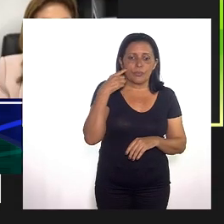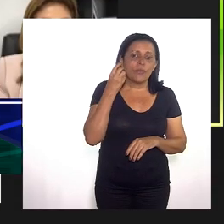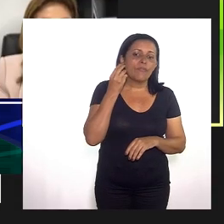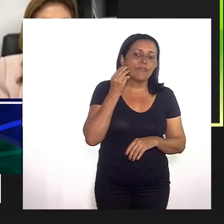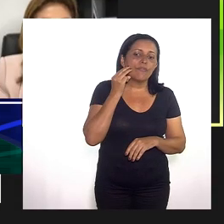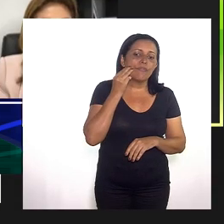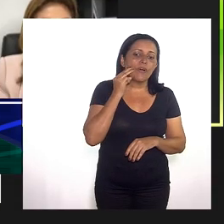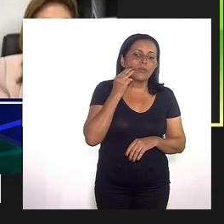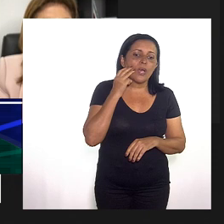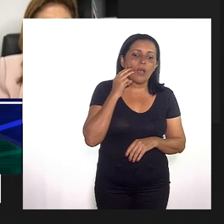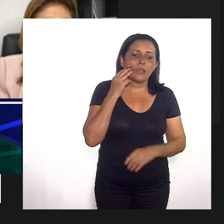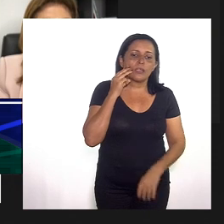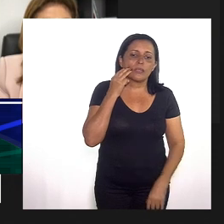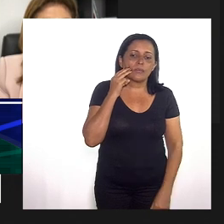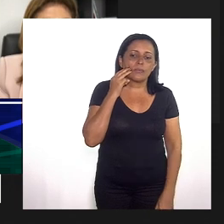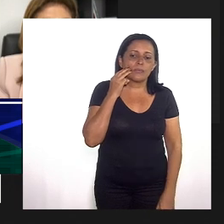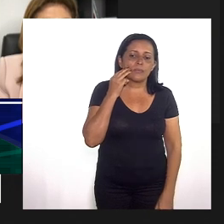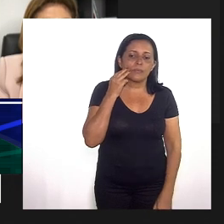Deputado Valdec.